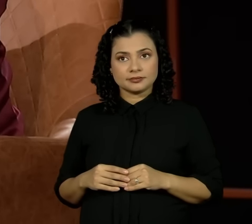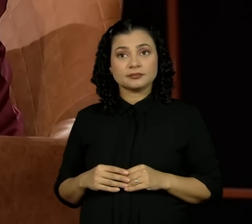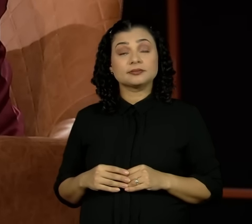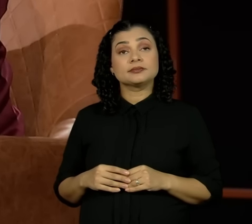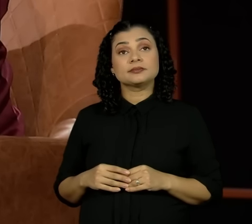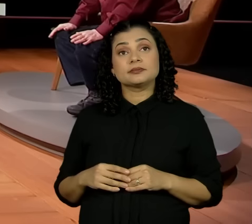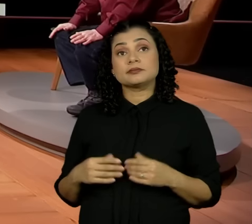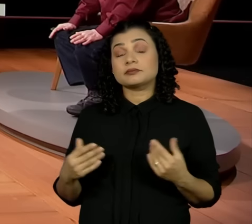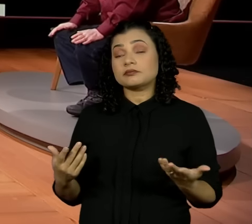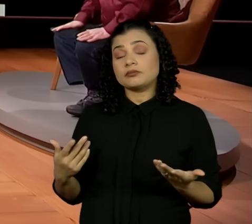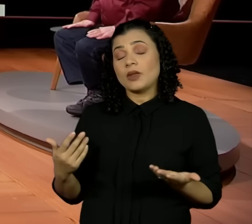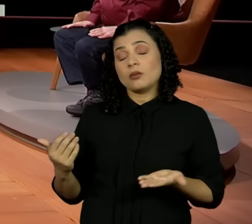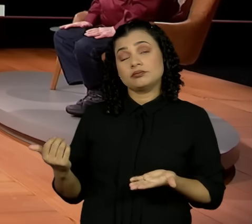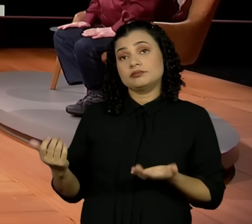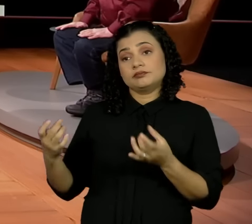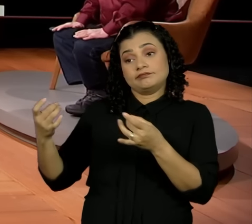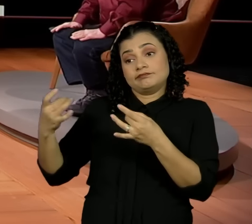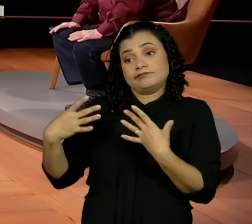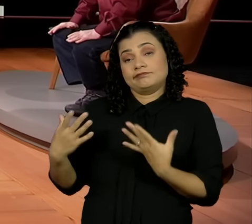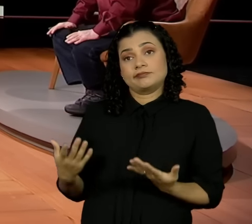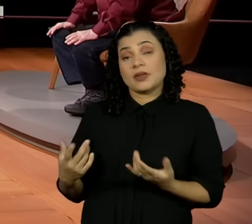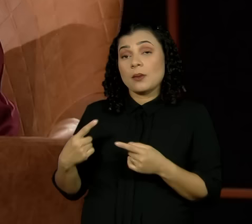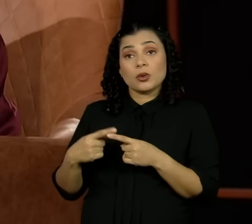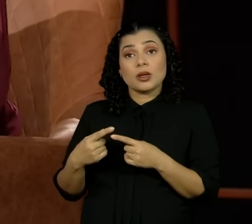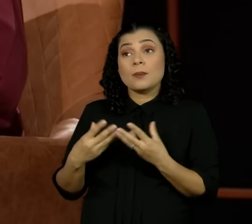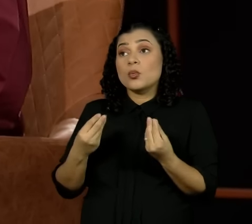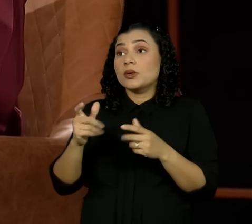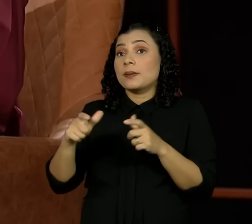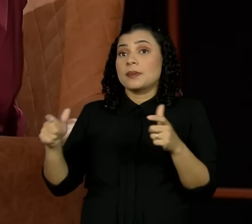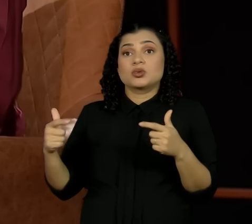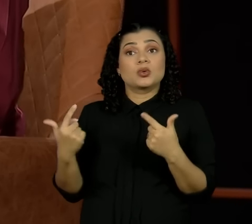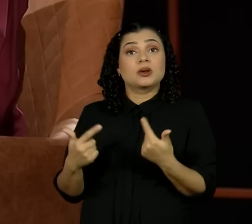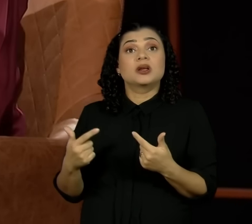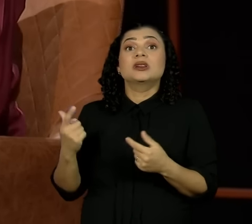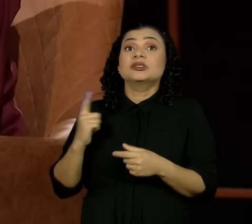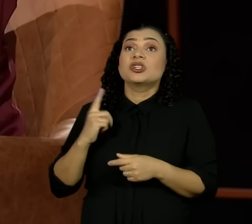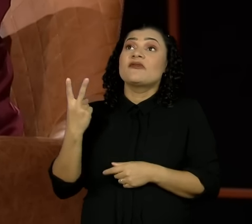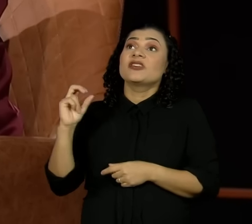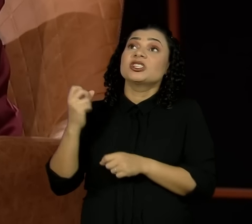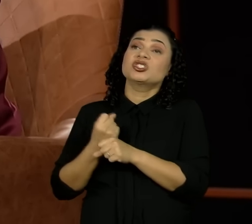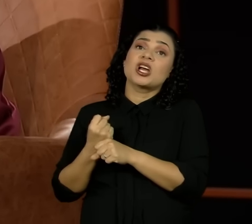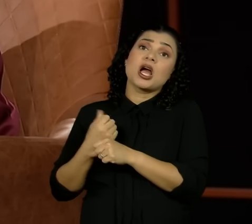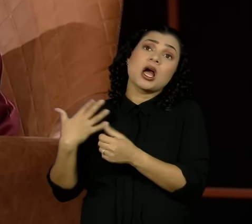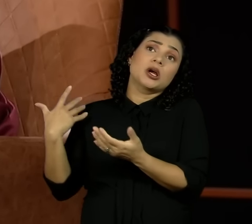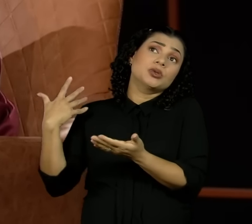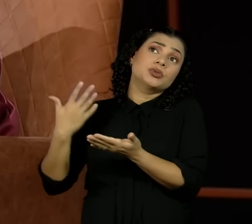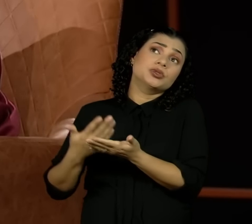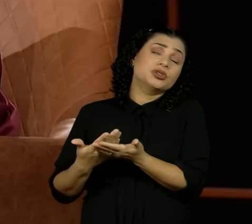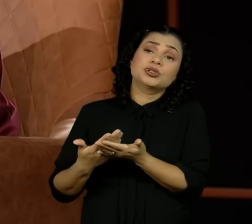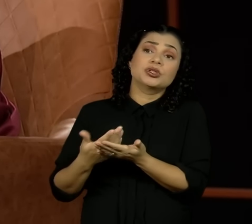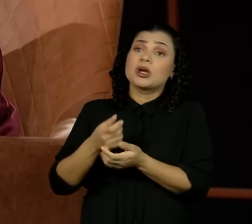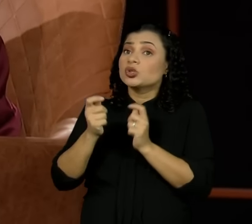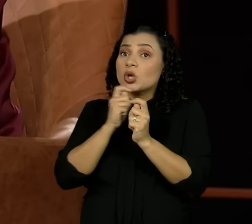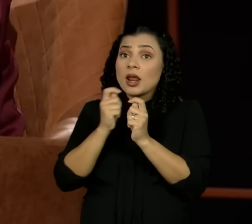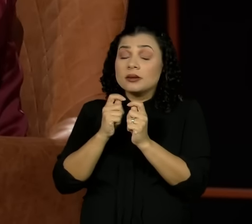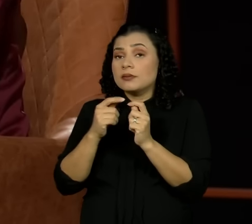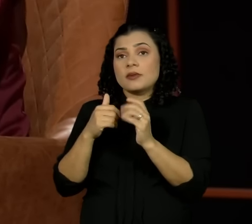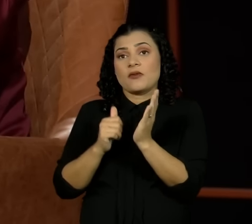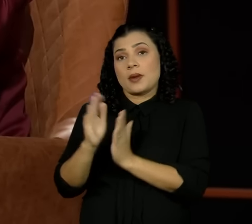me negaram. Então, muitas pessoas não foram, pessoas que tinham 20 anos de jornalismo nunca receberam registro,